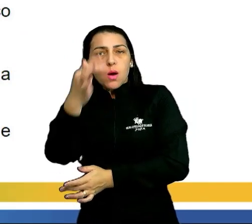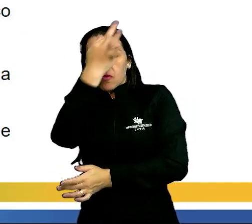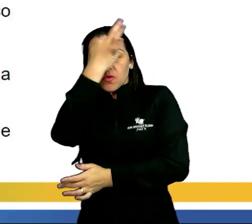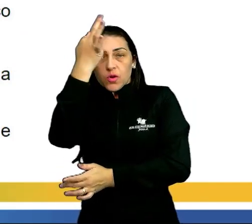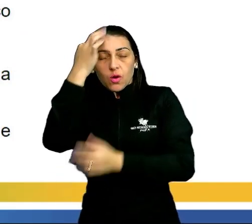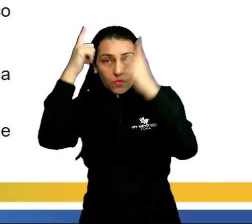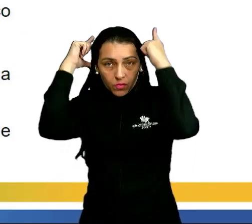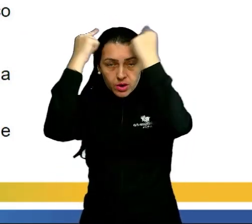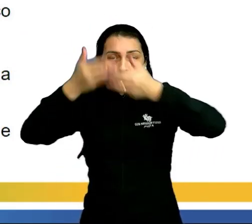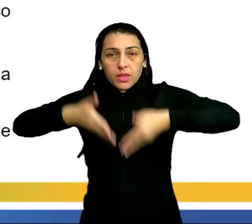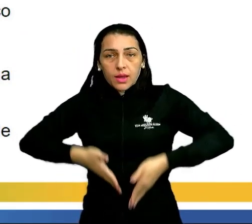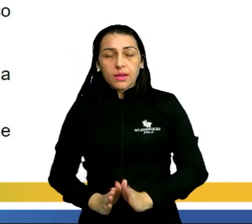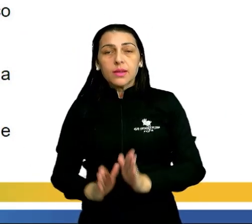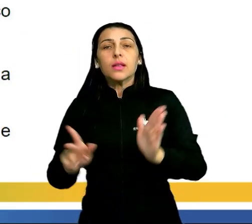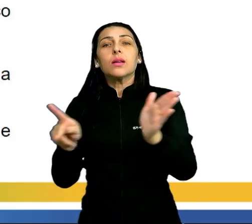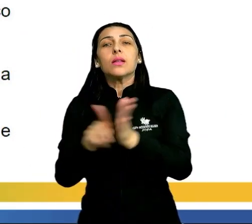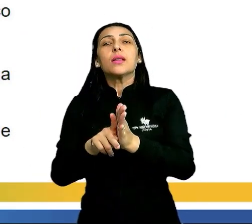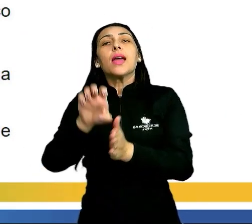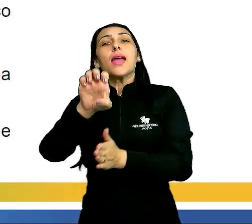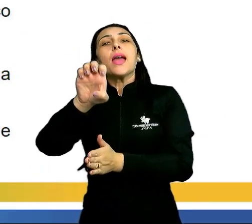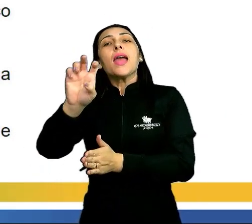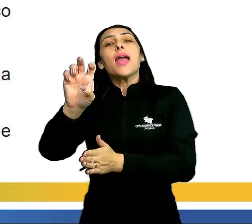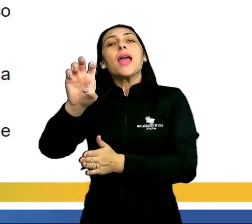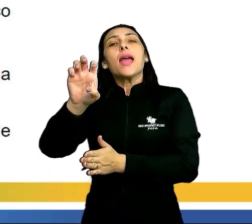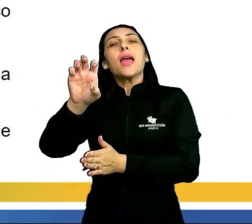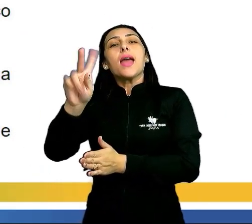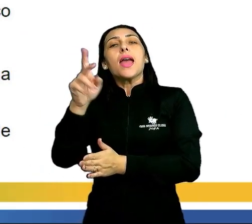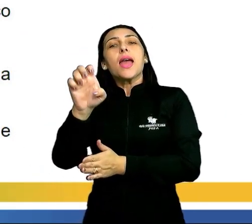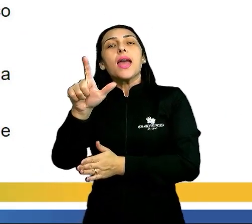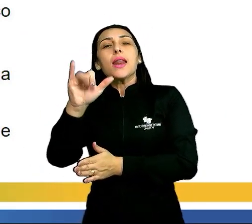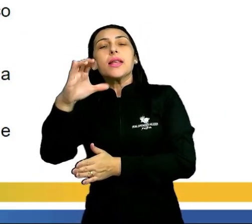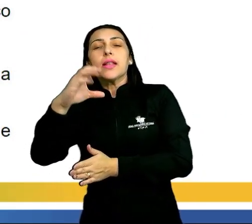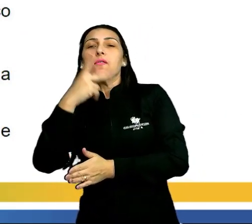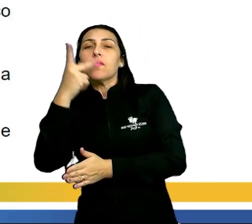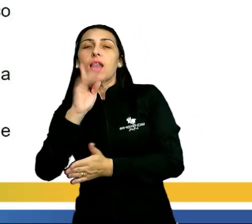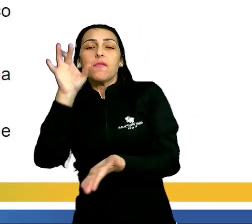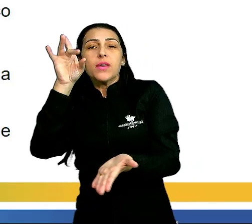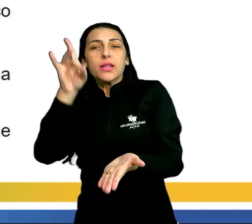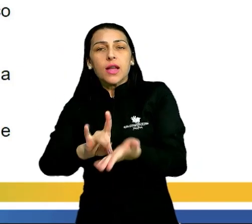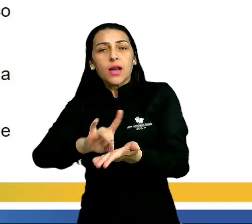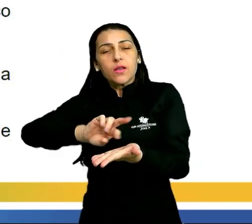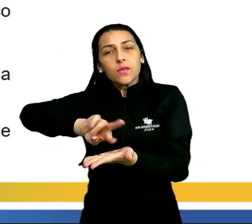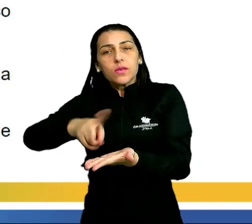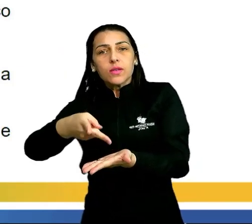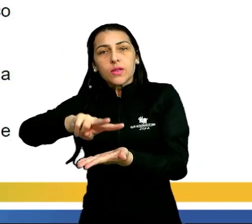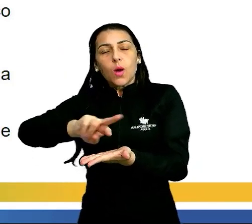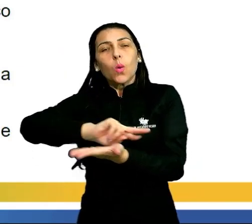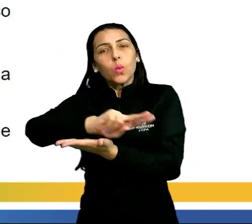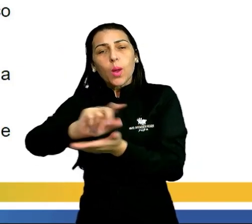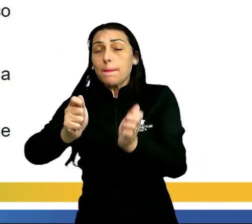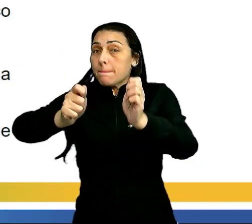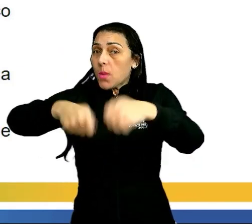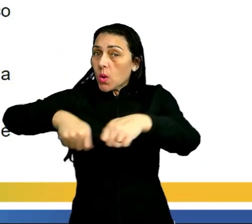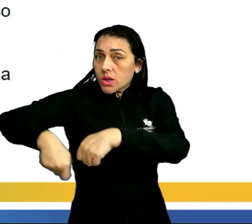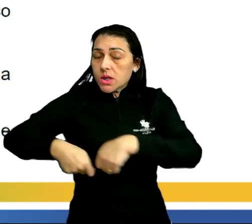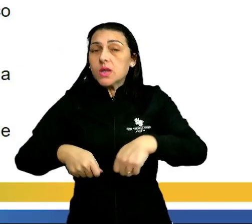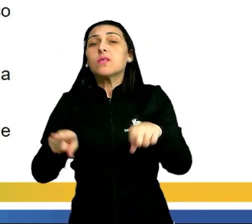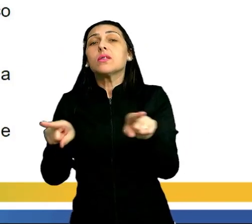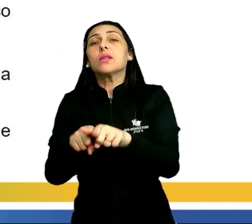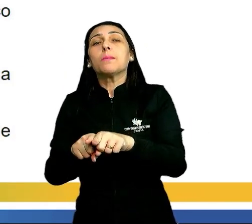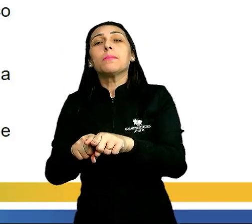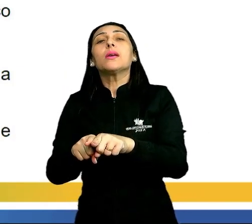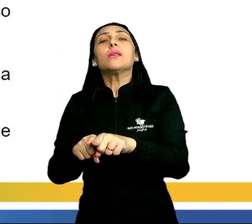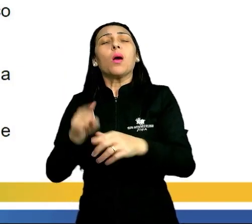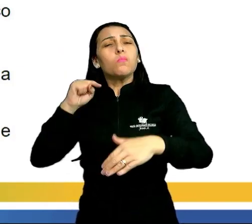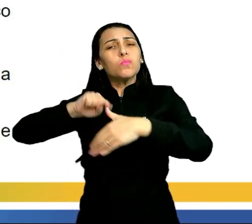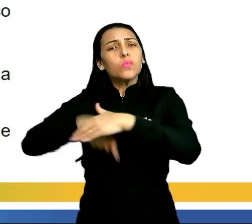filósofo grego que nasceu na cidade de Elis e que diz que a verdade é uma versão das coisas entre tantas outras possíveis, e ele vai mais